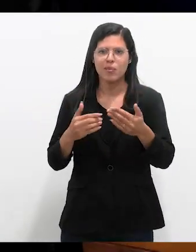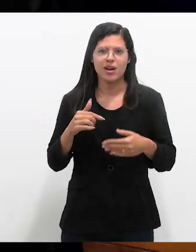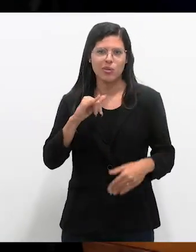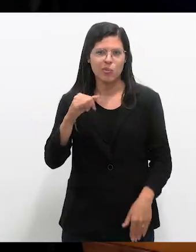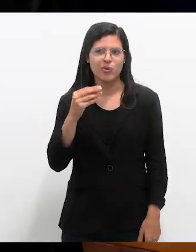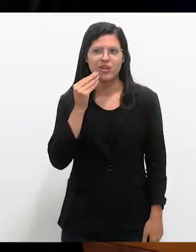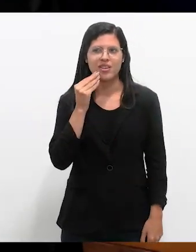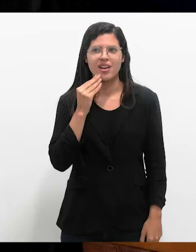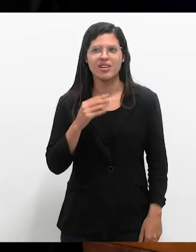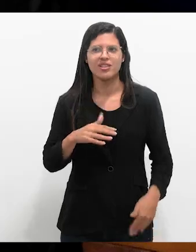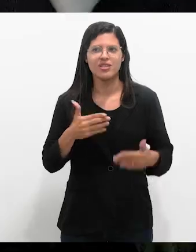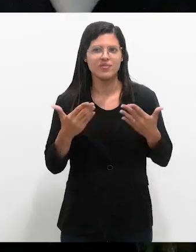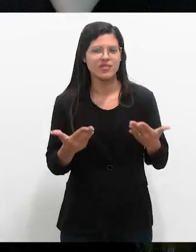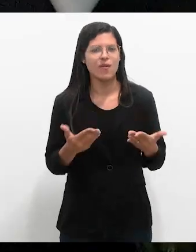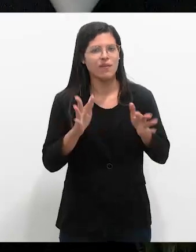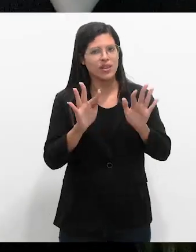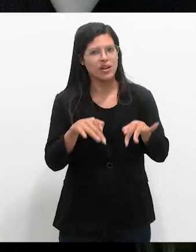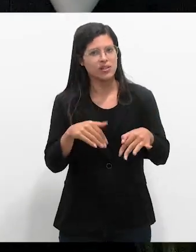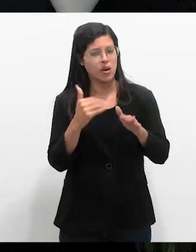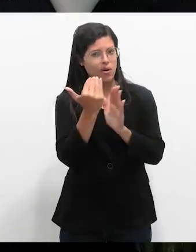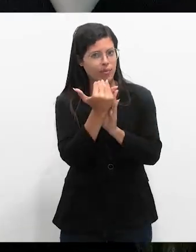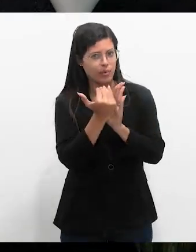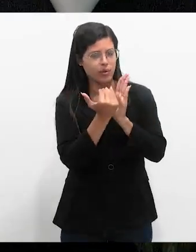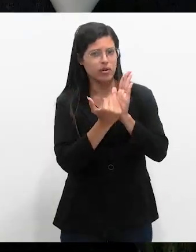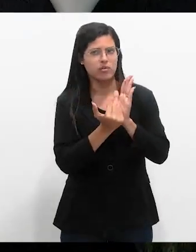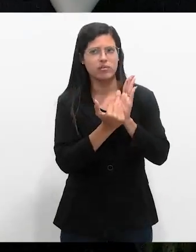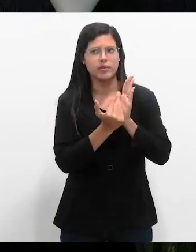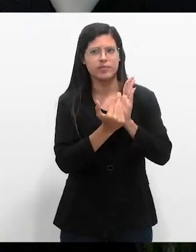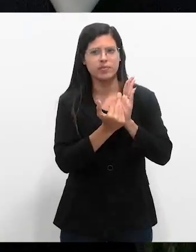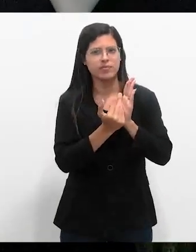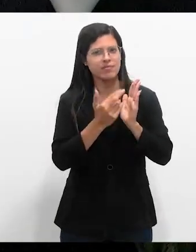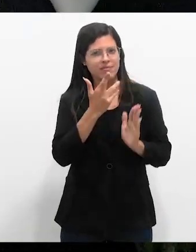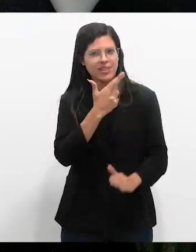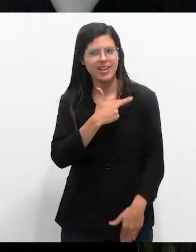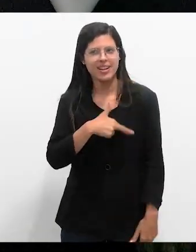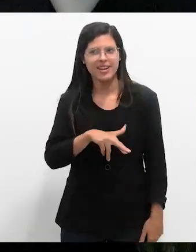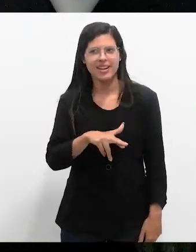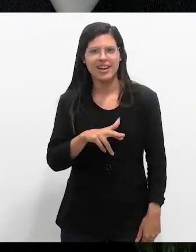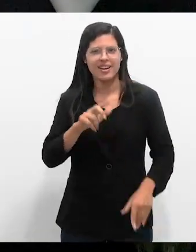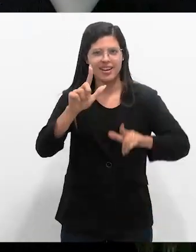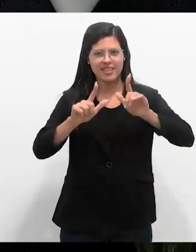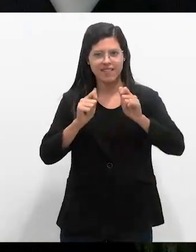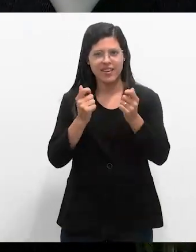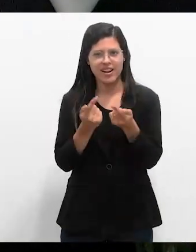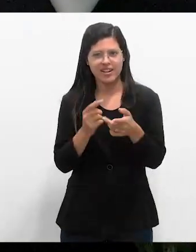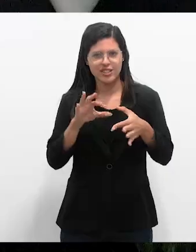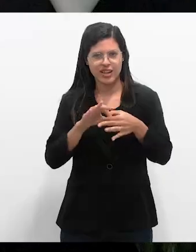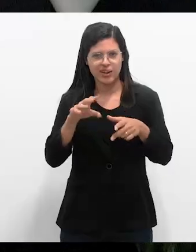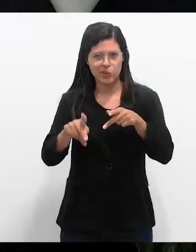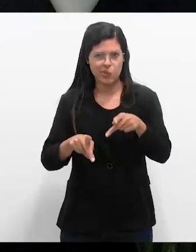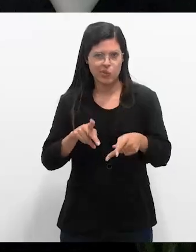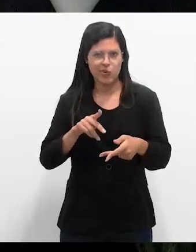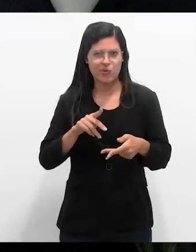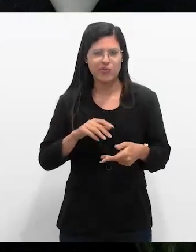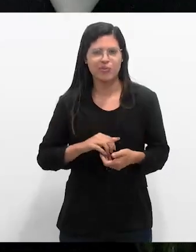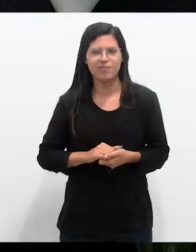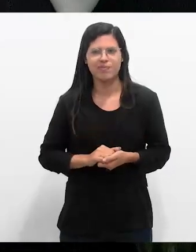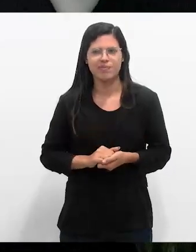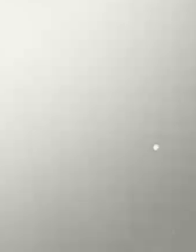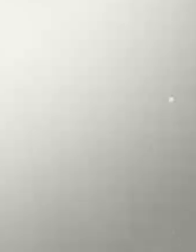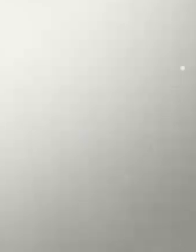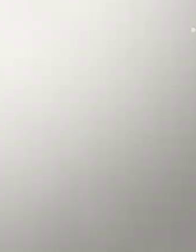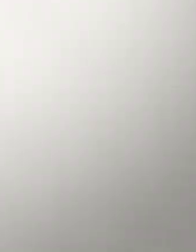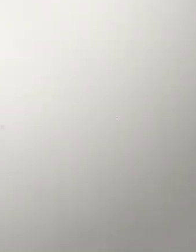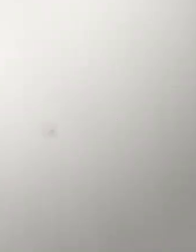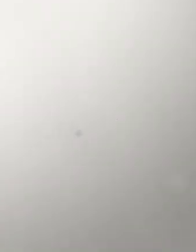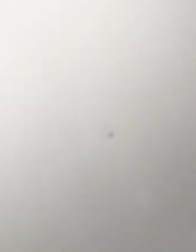verdade. Muito obrigado por essa oportunidade. Bem, vamos encerrando nosso programa aqui. Religare na TV Alerj, o canal do povo.